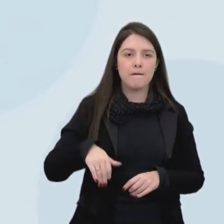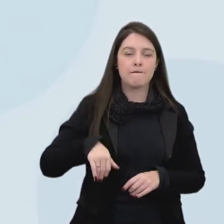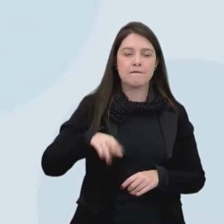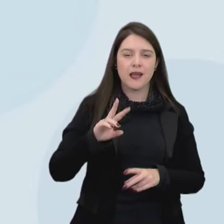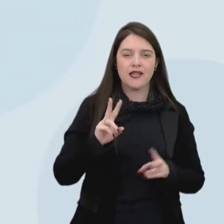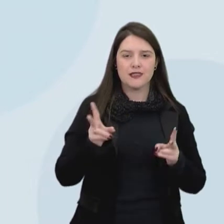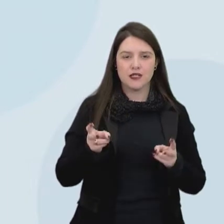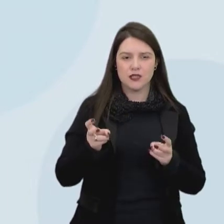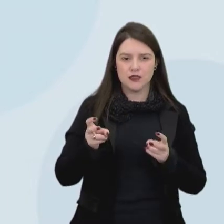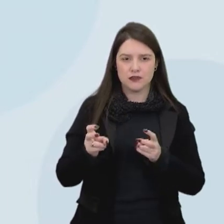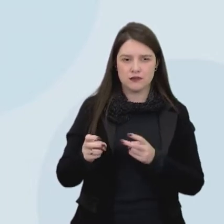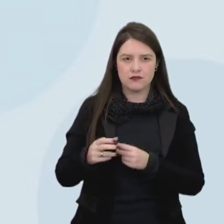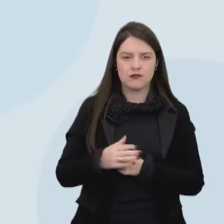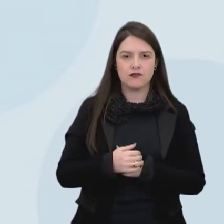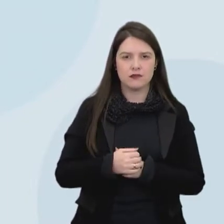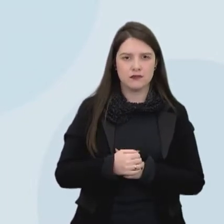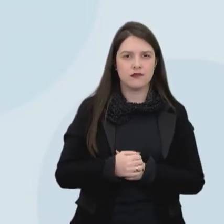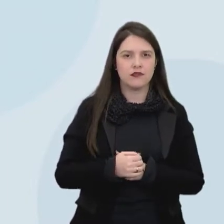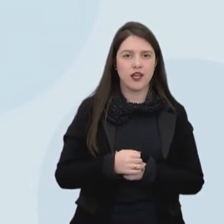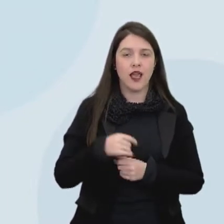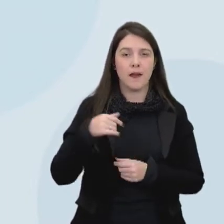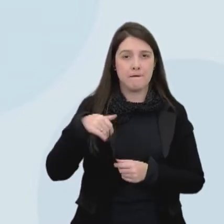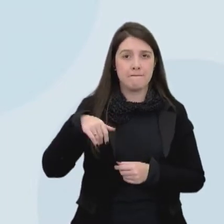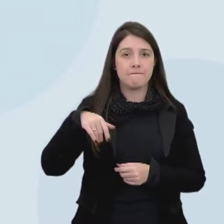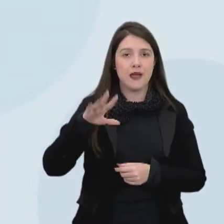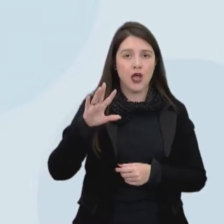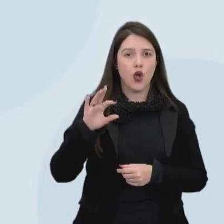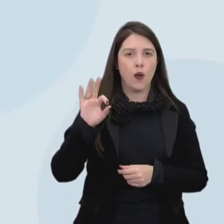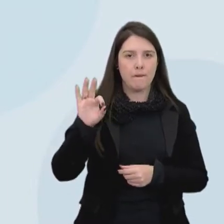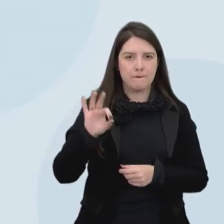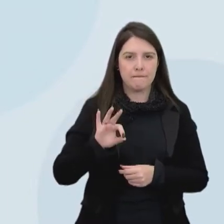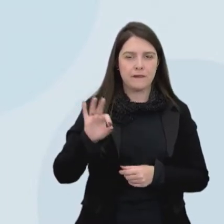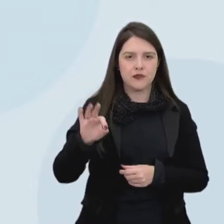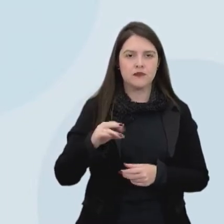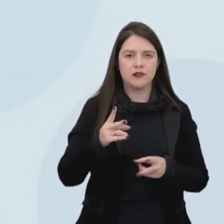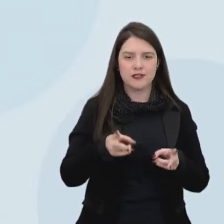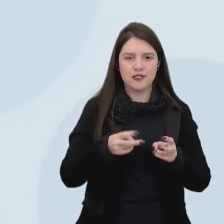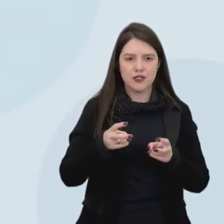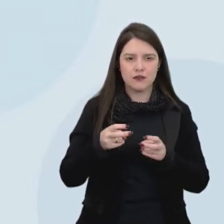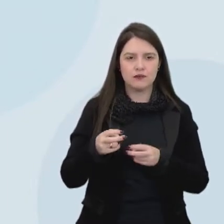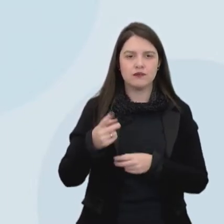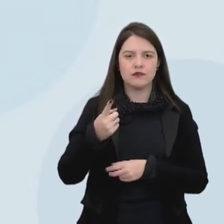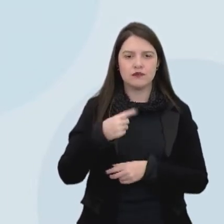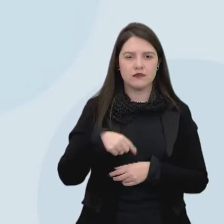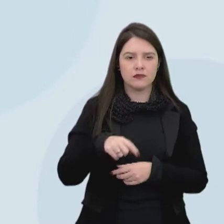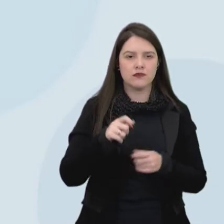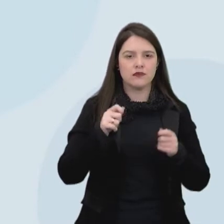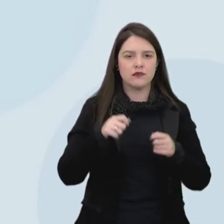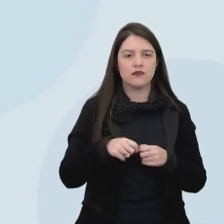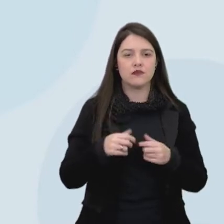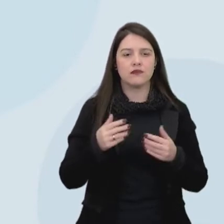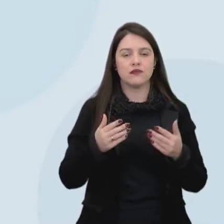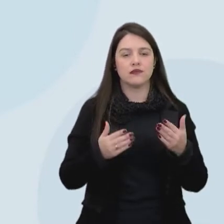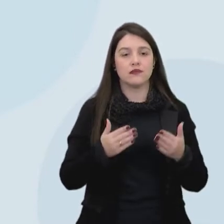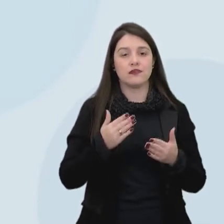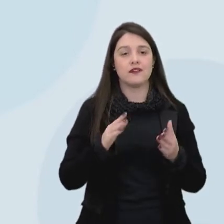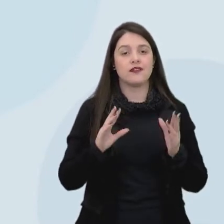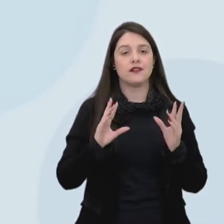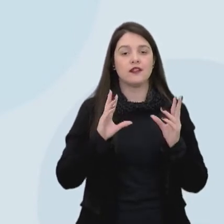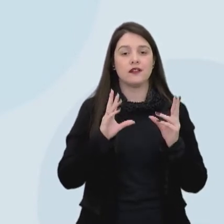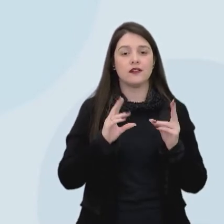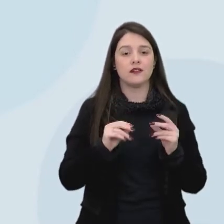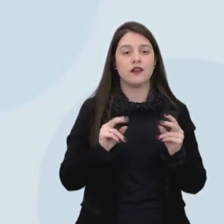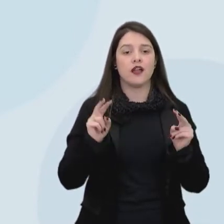rendimentos abocanha aí uma maior porcentagem desses rendimentos, que está em preto, né, as bolinhas pretas. Vendo